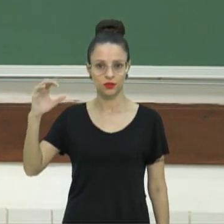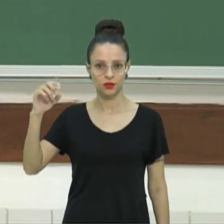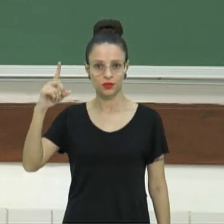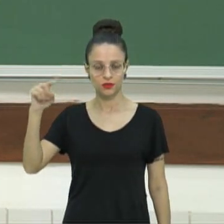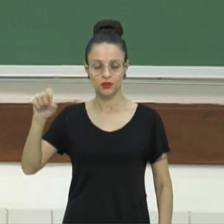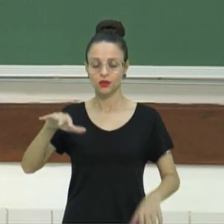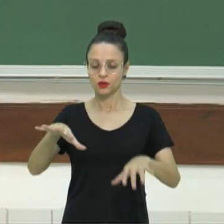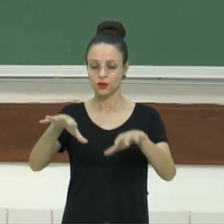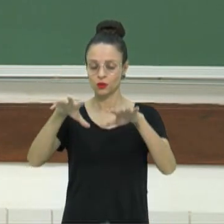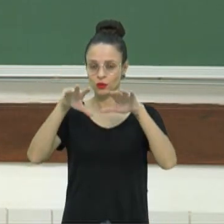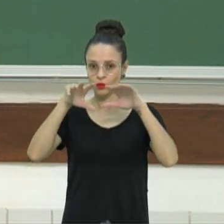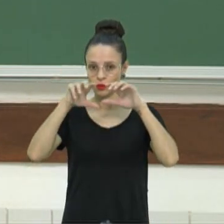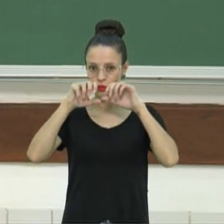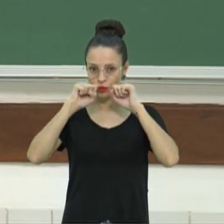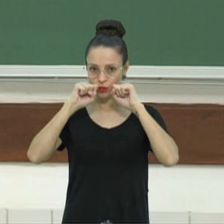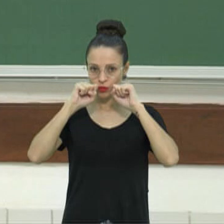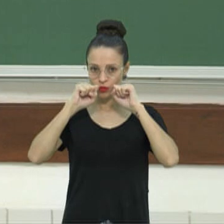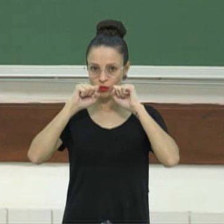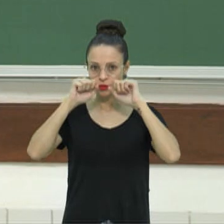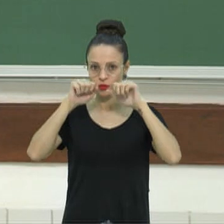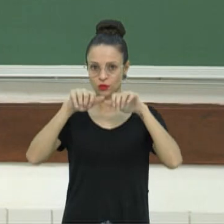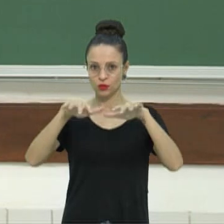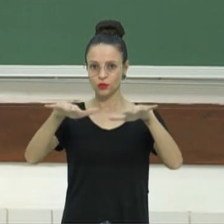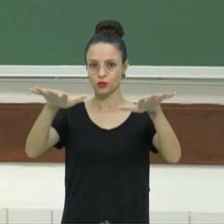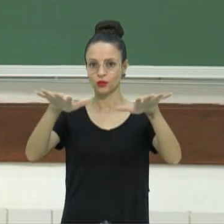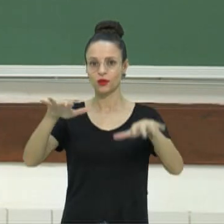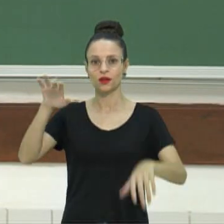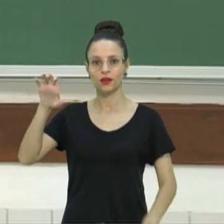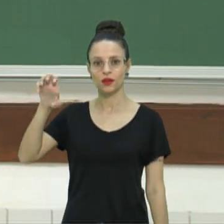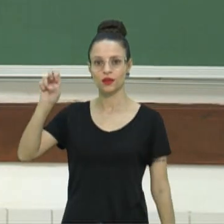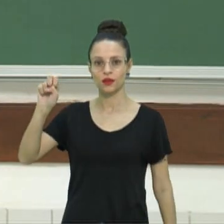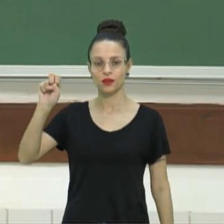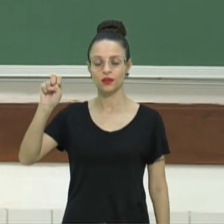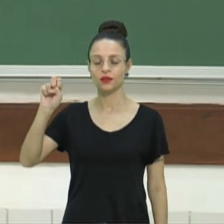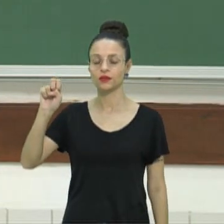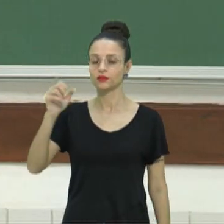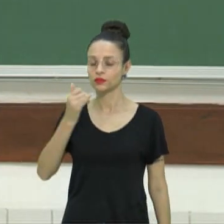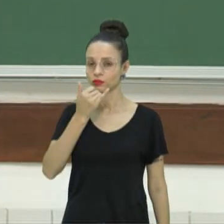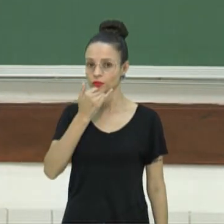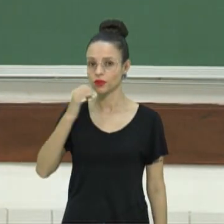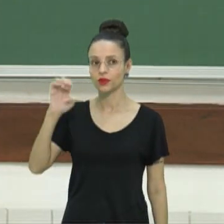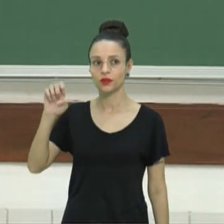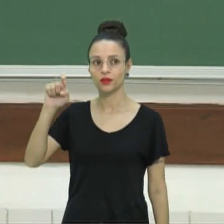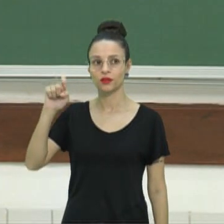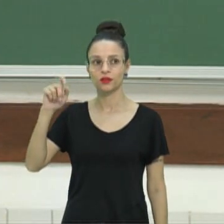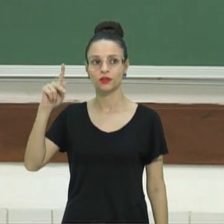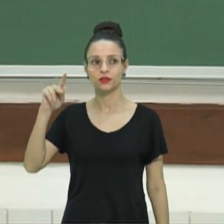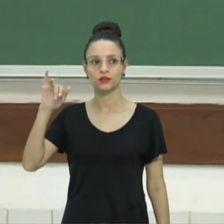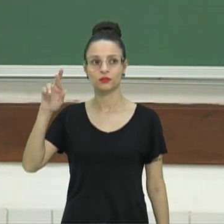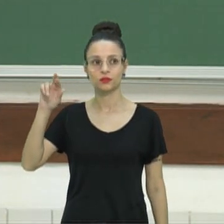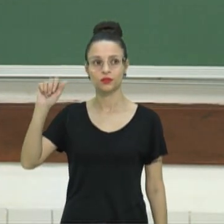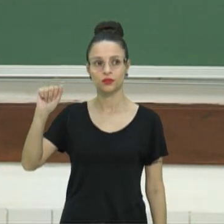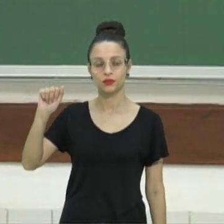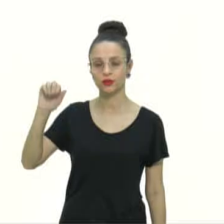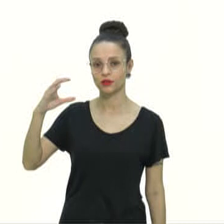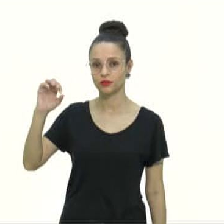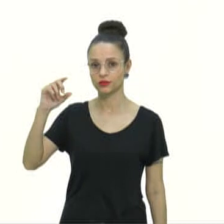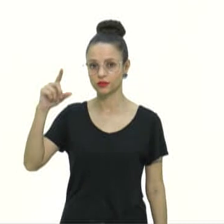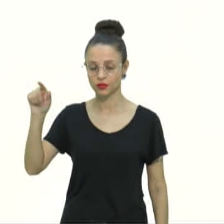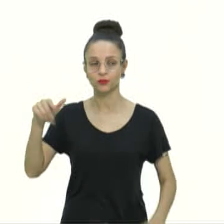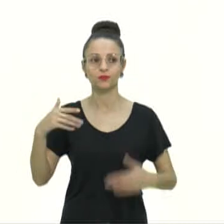né? Inspiração, expiração. Então nós vamos estar aprofundando cada um desses temas.